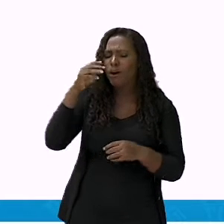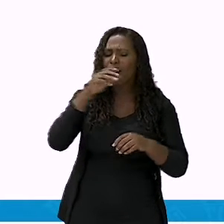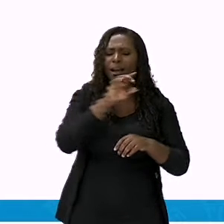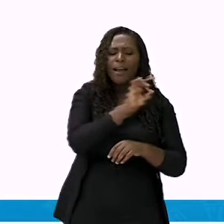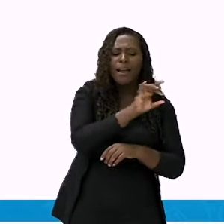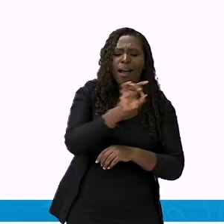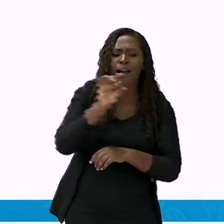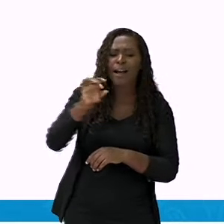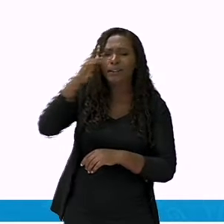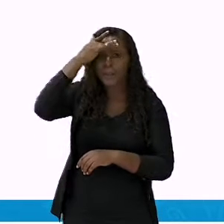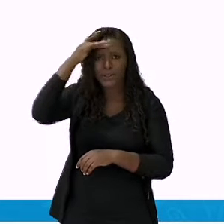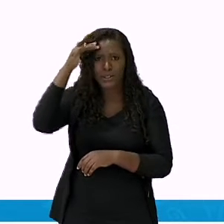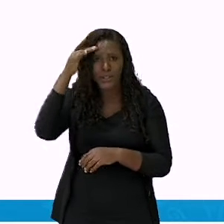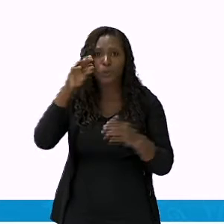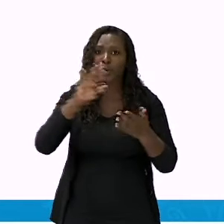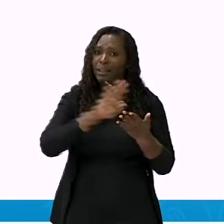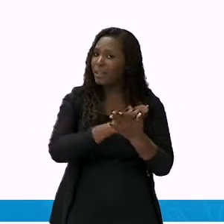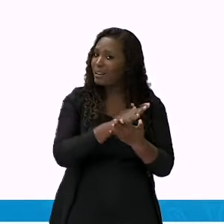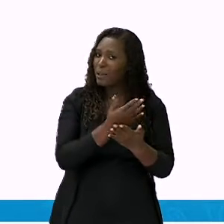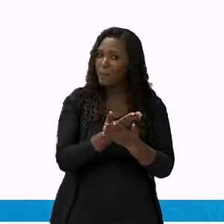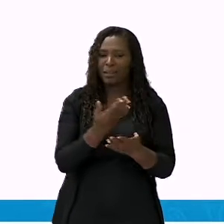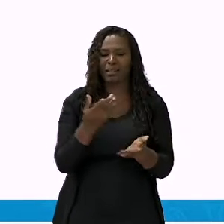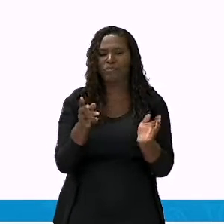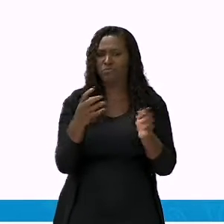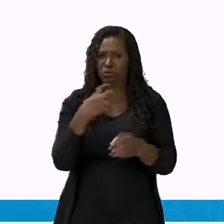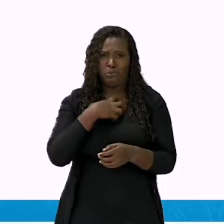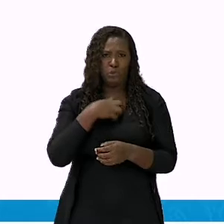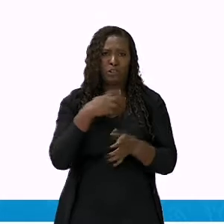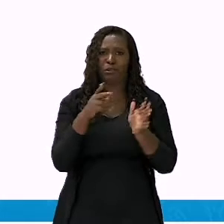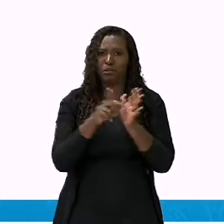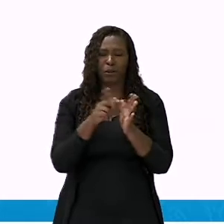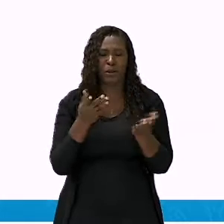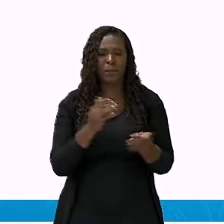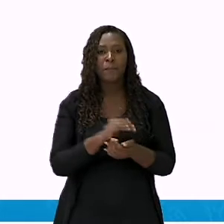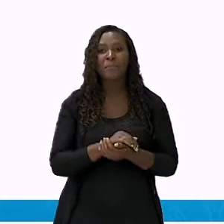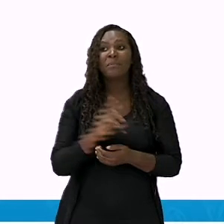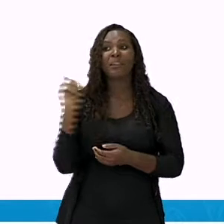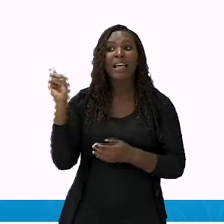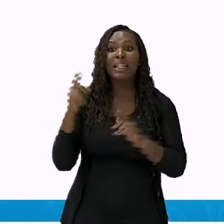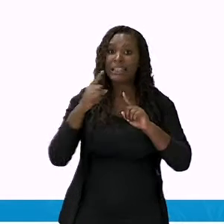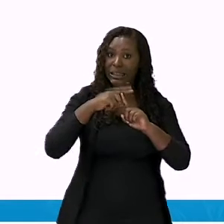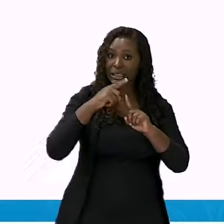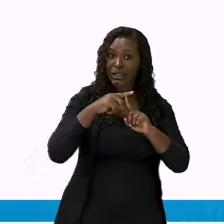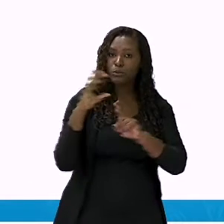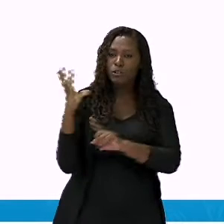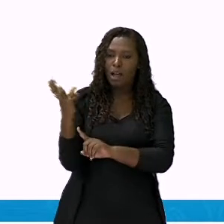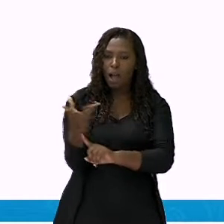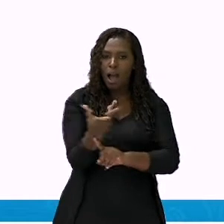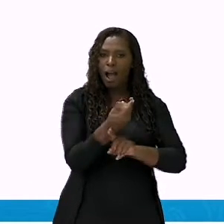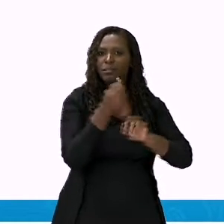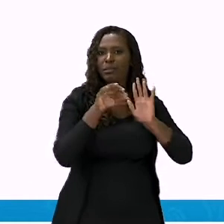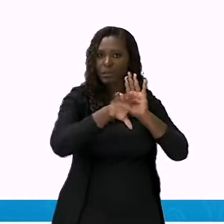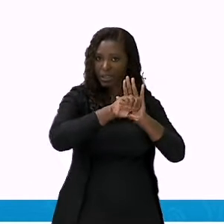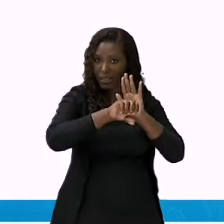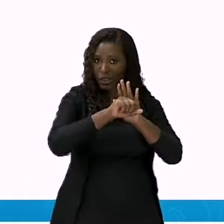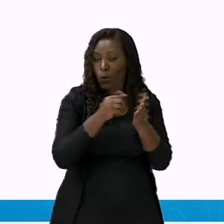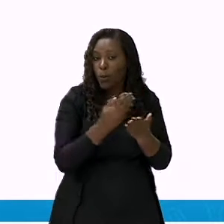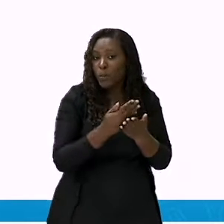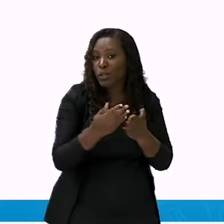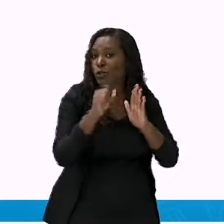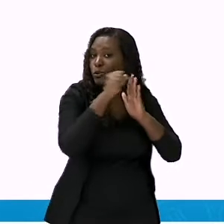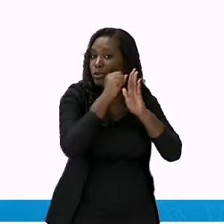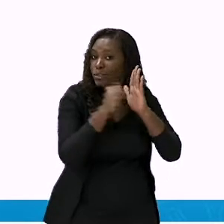Esse estilo de pintura surgiu no começo do século XX, ou seja, é uma pintura, é um estilo até